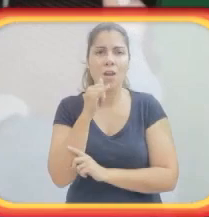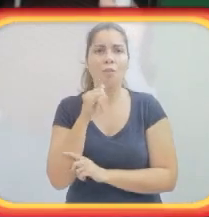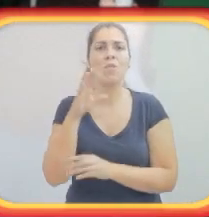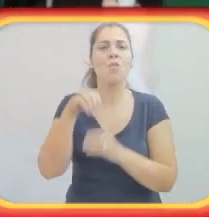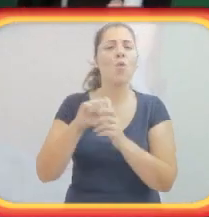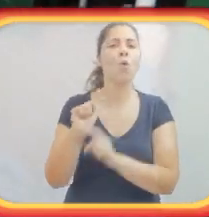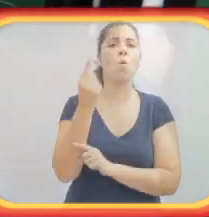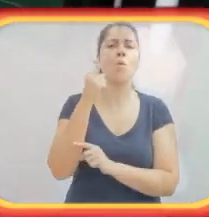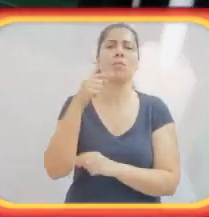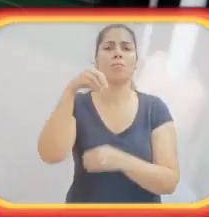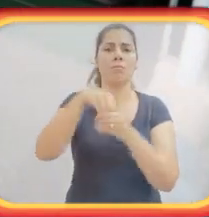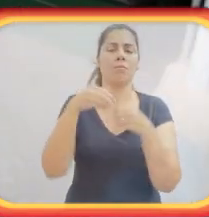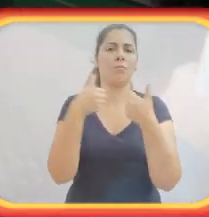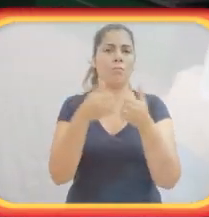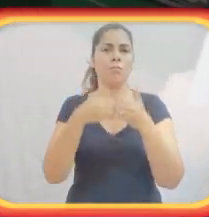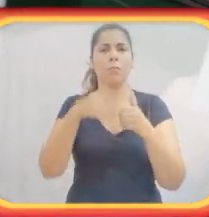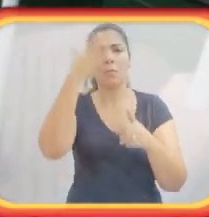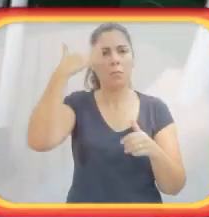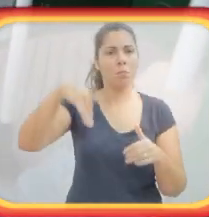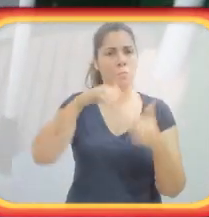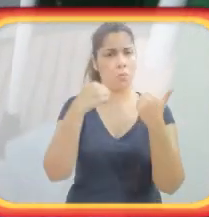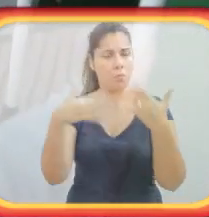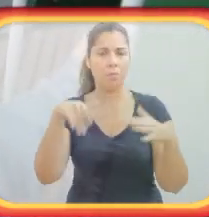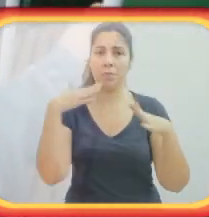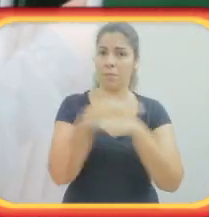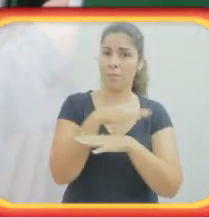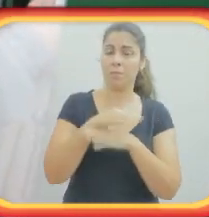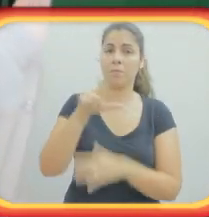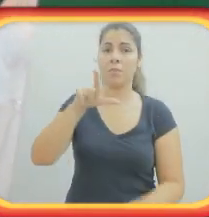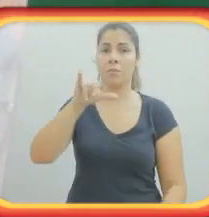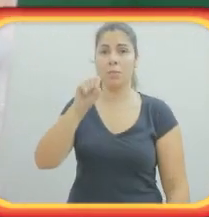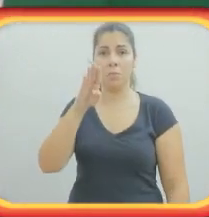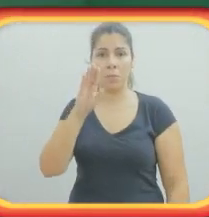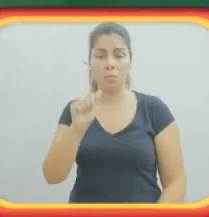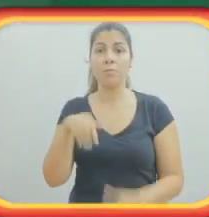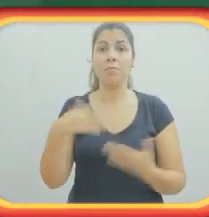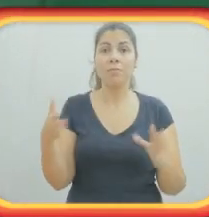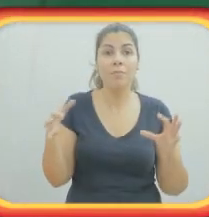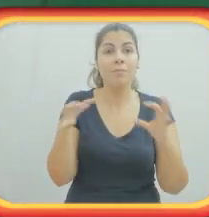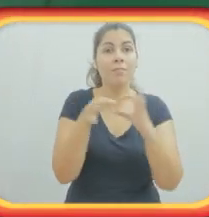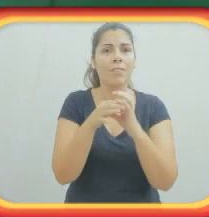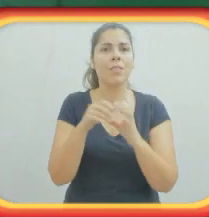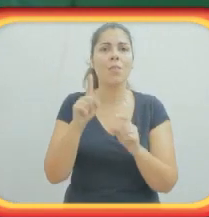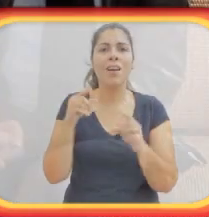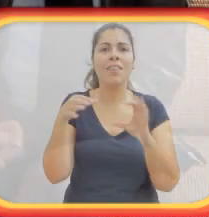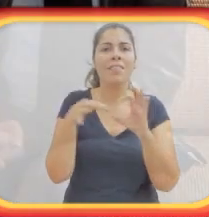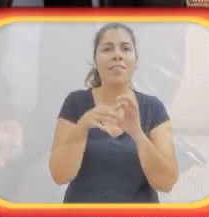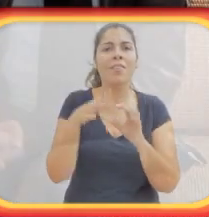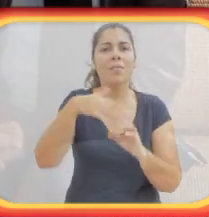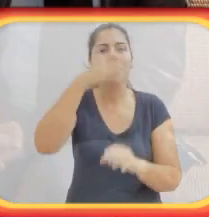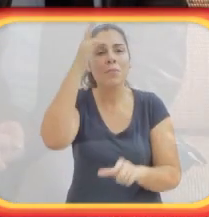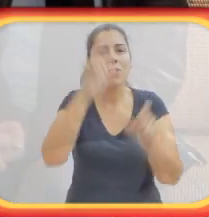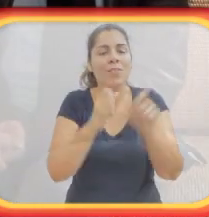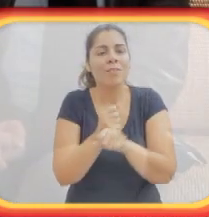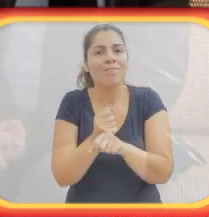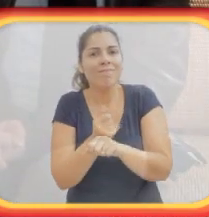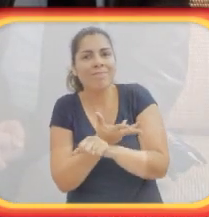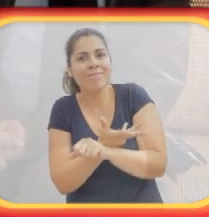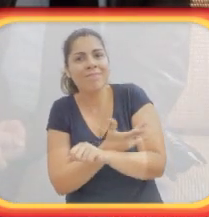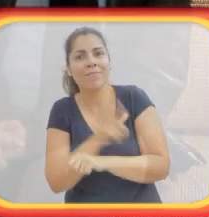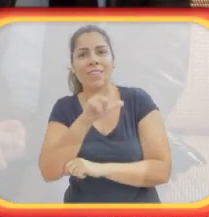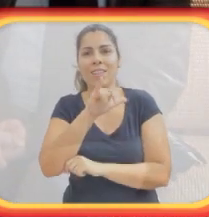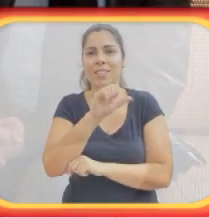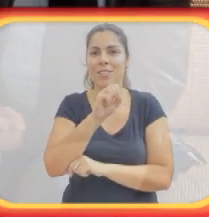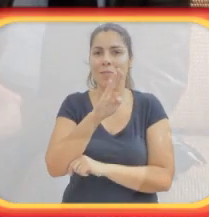E durante mais de 40 anos, os elétricos foram o único meio de transporte público da cidade